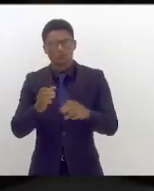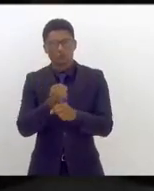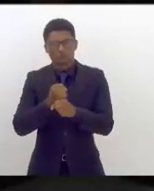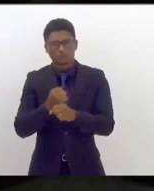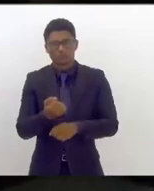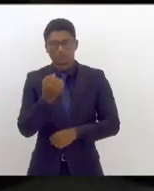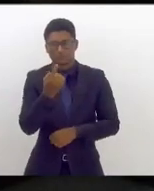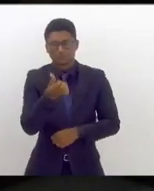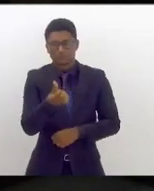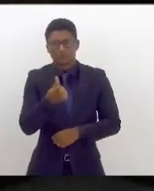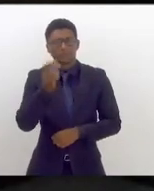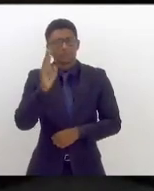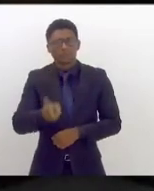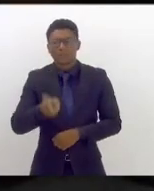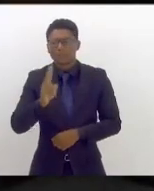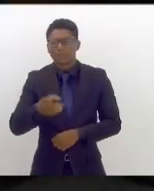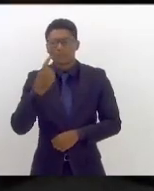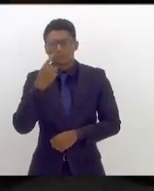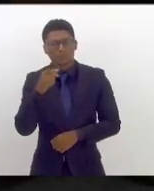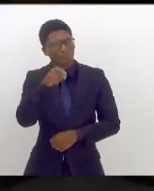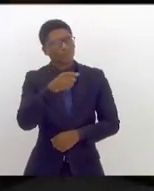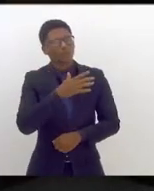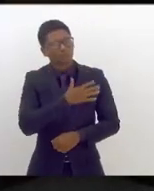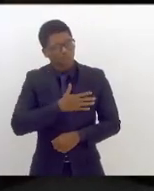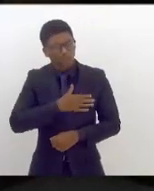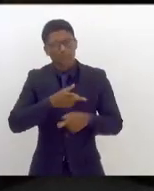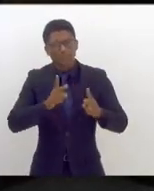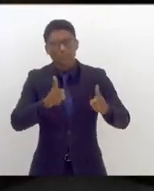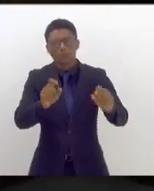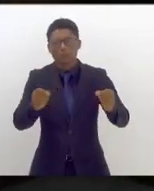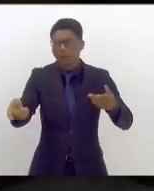e eu sempre vi vossa excelência prima pelo diálogo